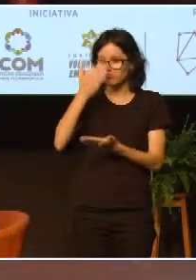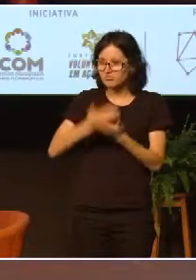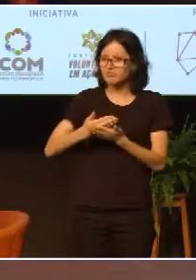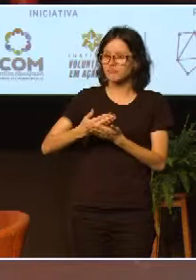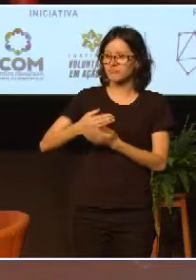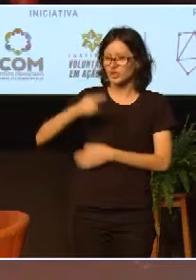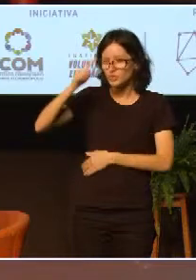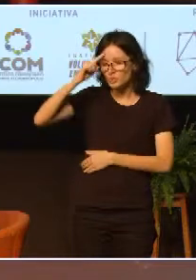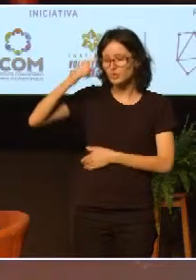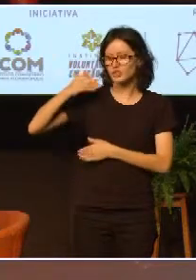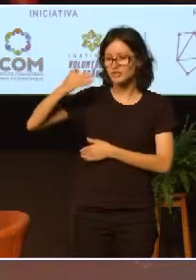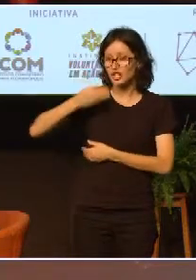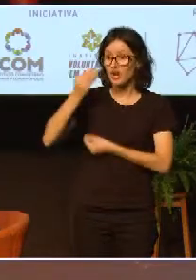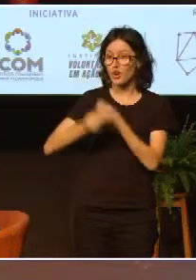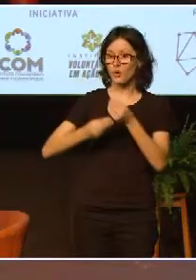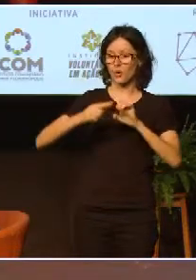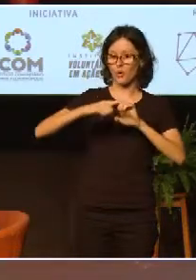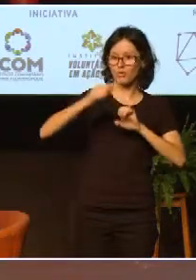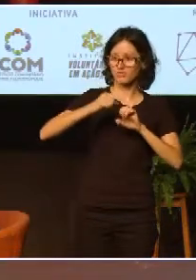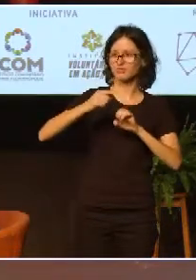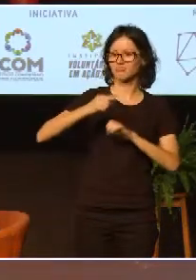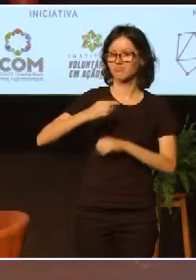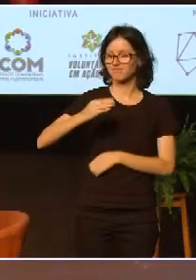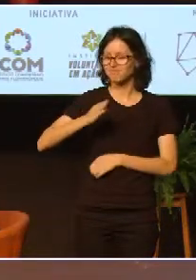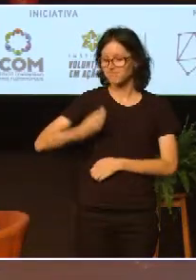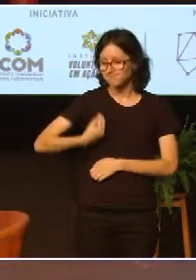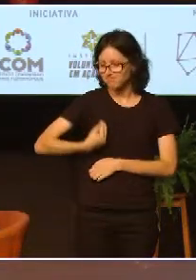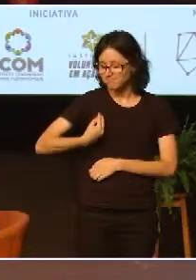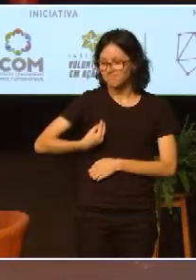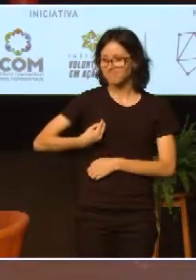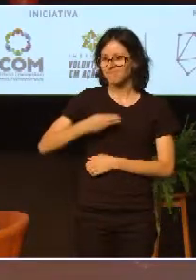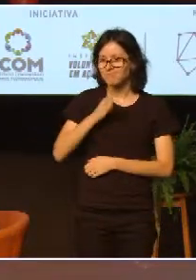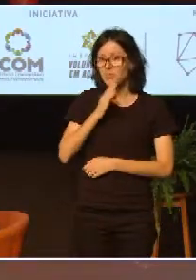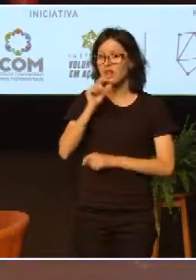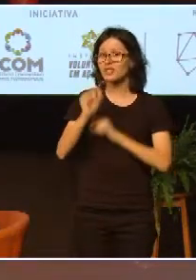dia de um empreendedor de negócios de impacto sabe o que é.